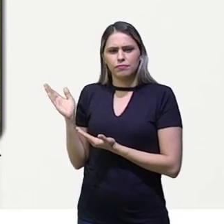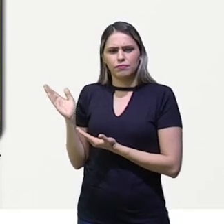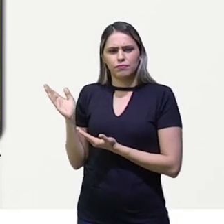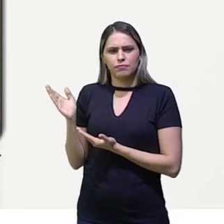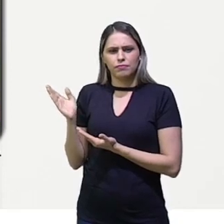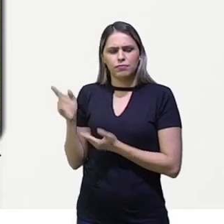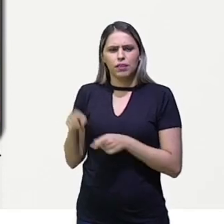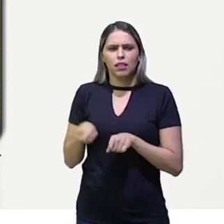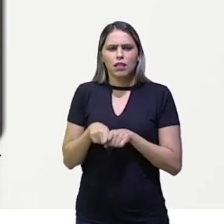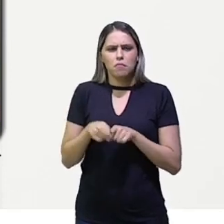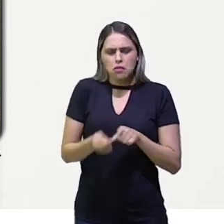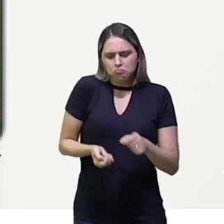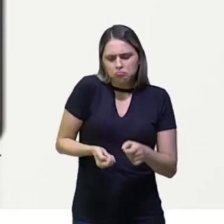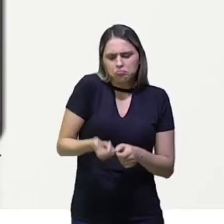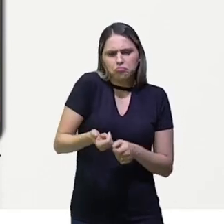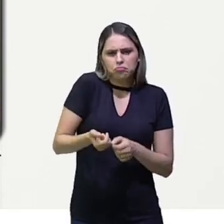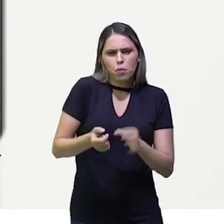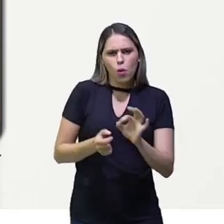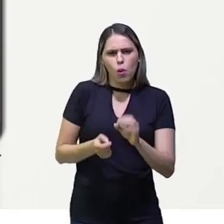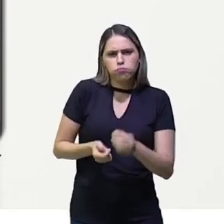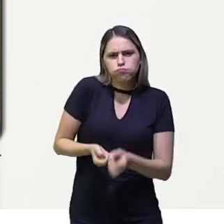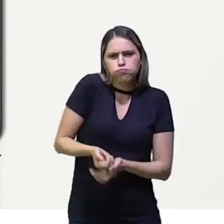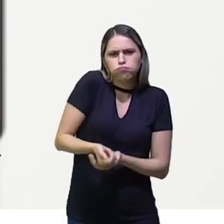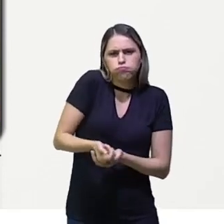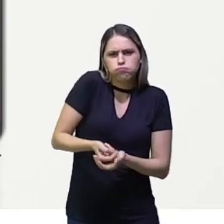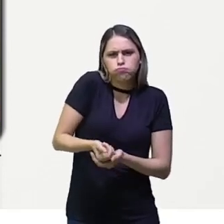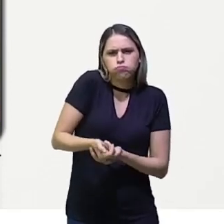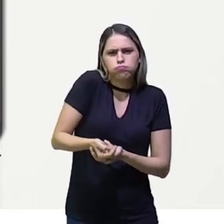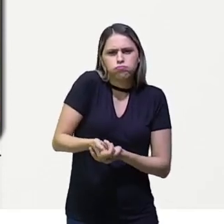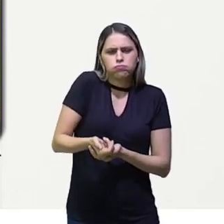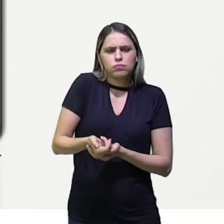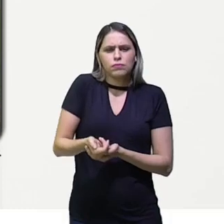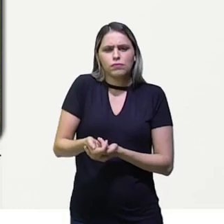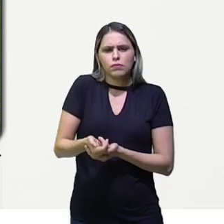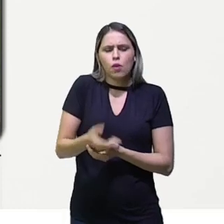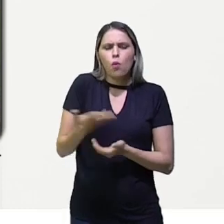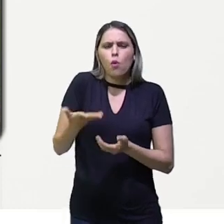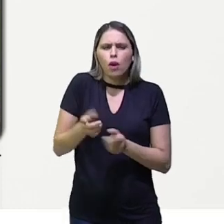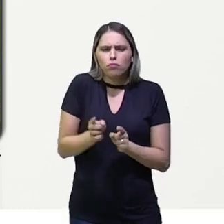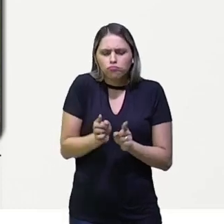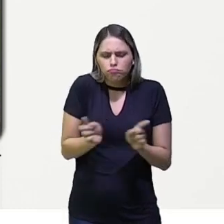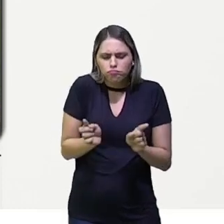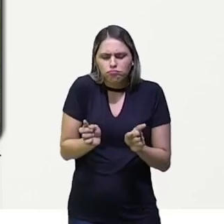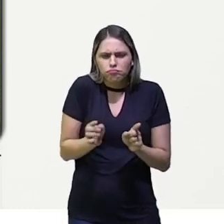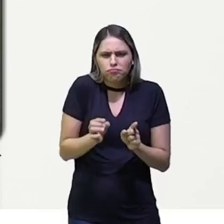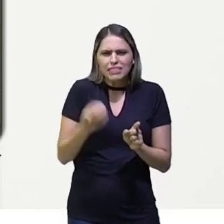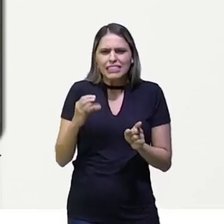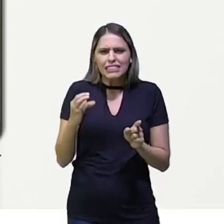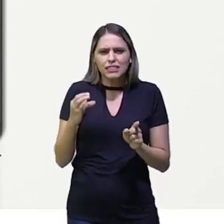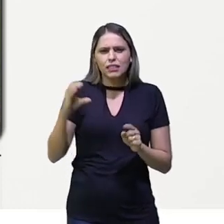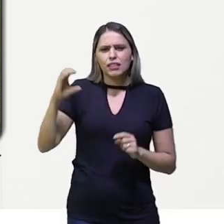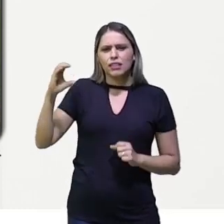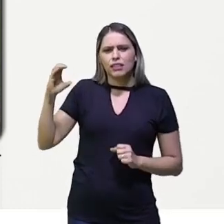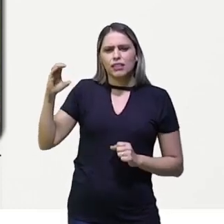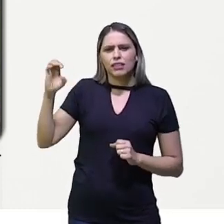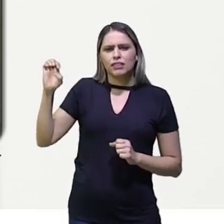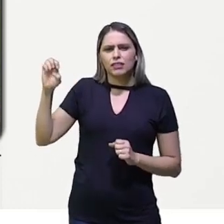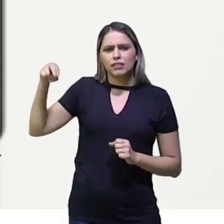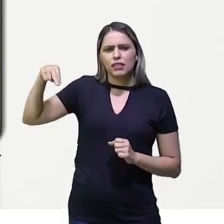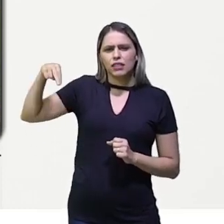Quantos que eu vou medir aqui? Centímetros de uma bolinha de gude para outra. Mas estou